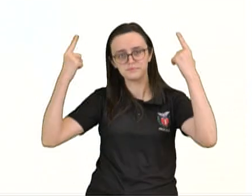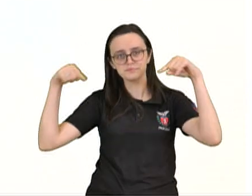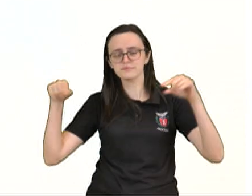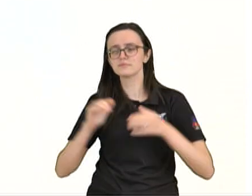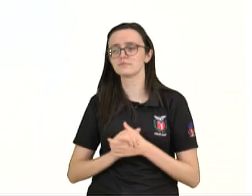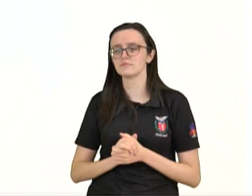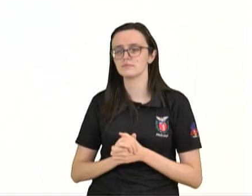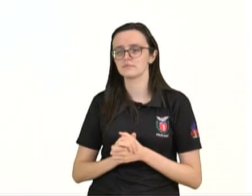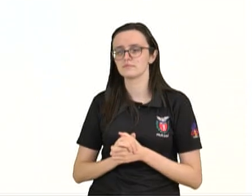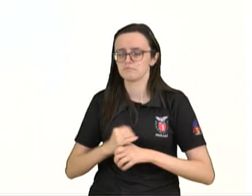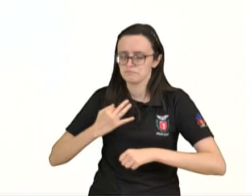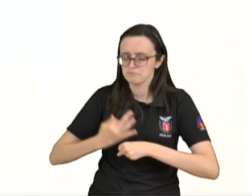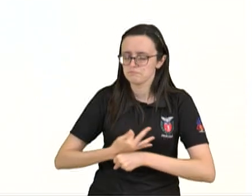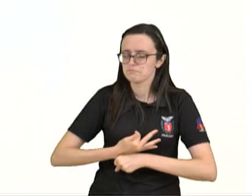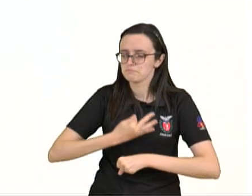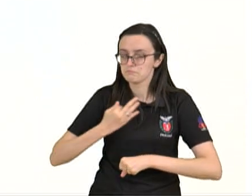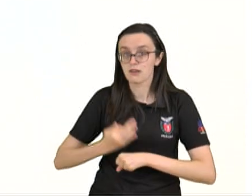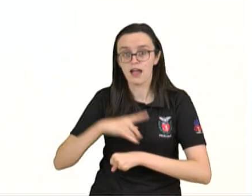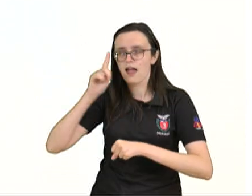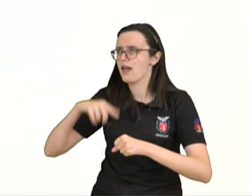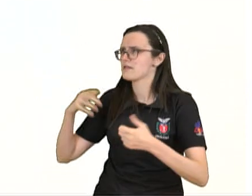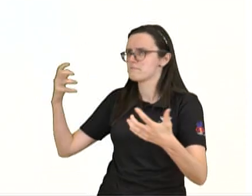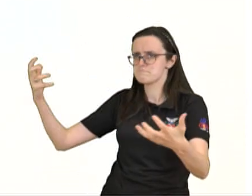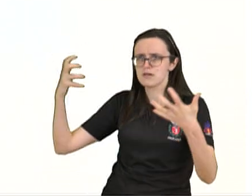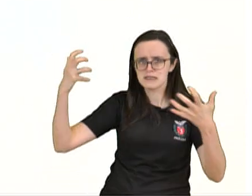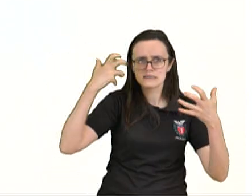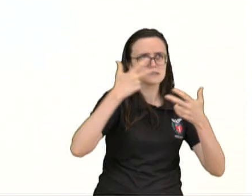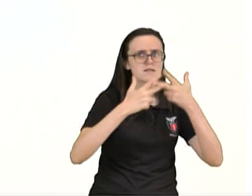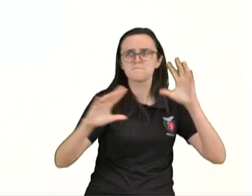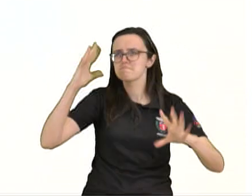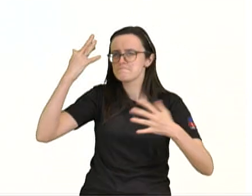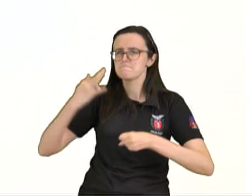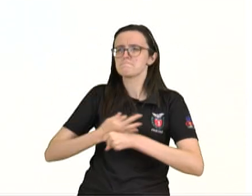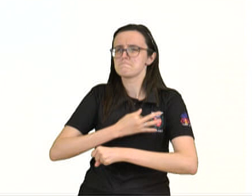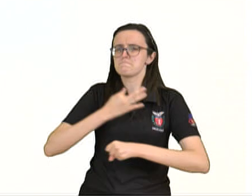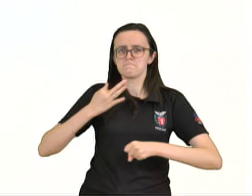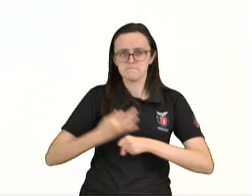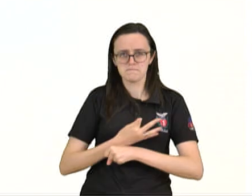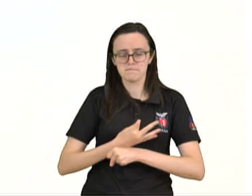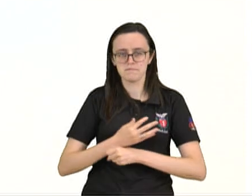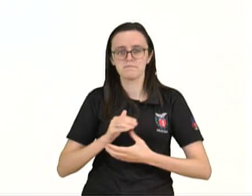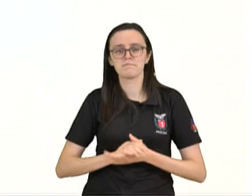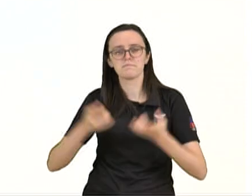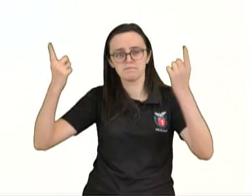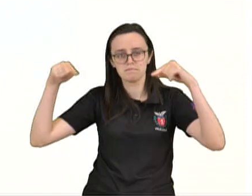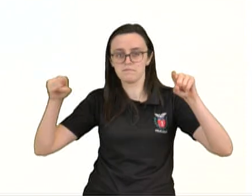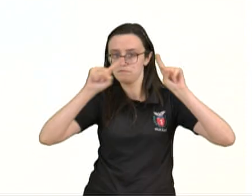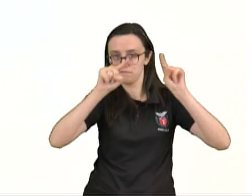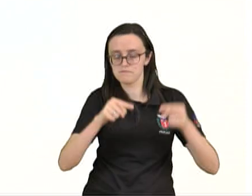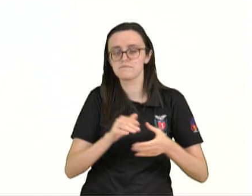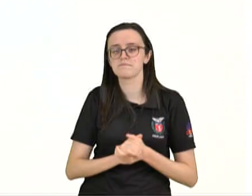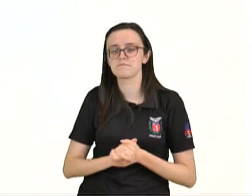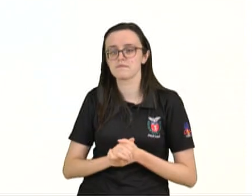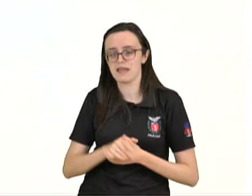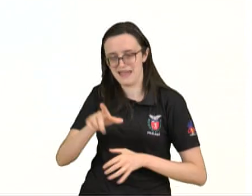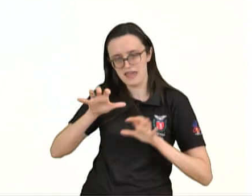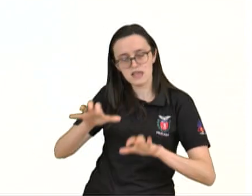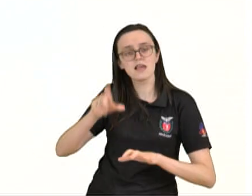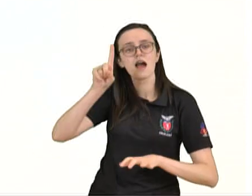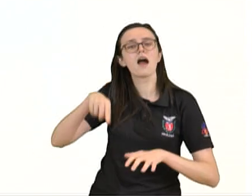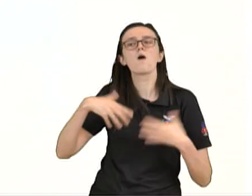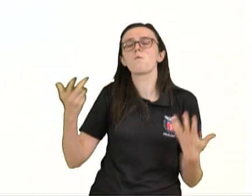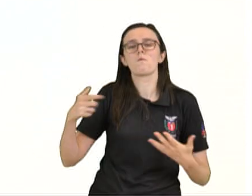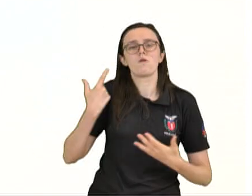Resiliência é a capacidade de resistir à pressão em situações adversas? Resiliência é quando um indivíduo